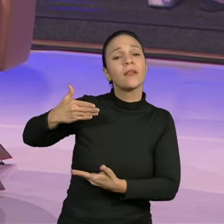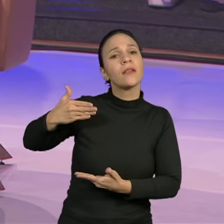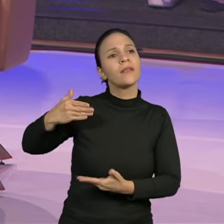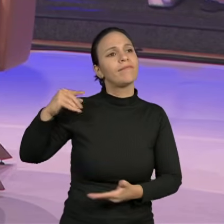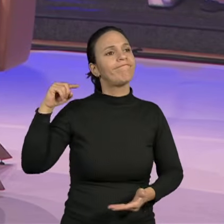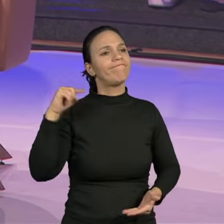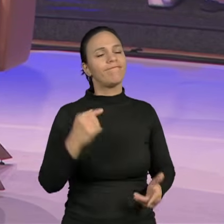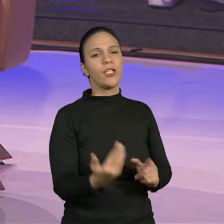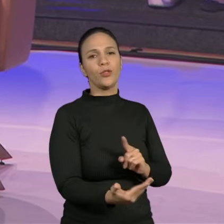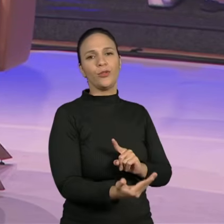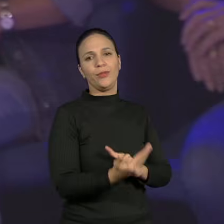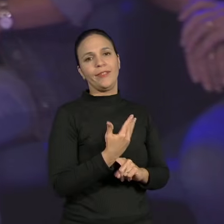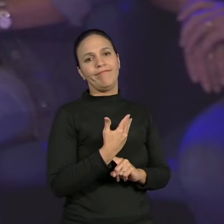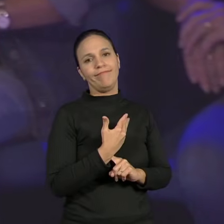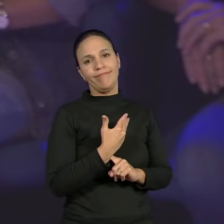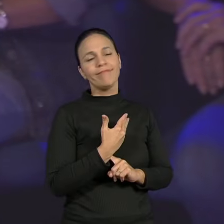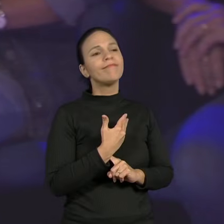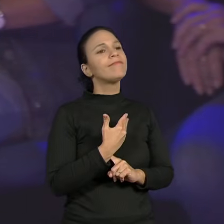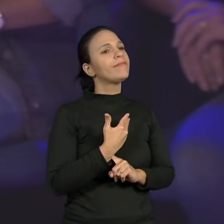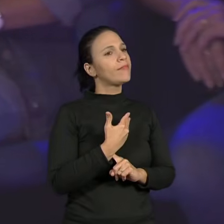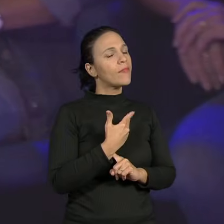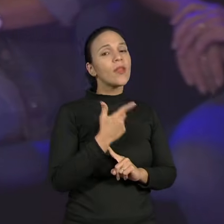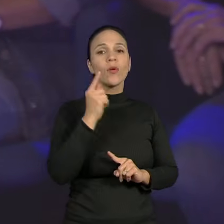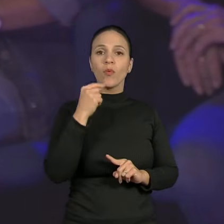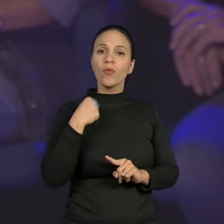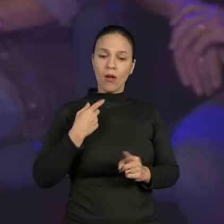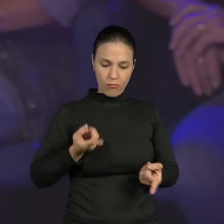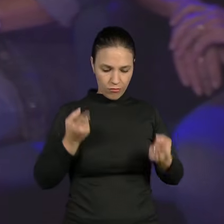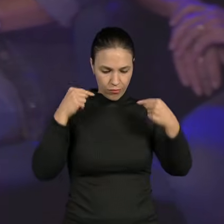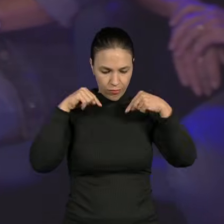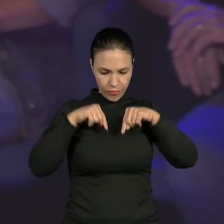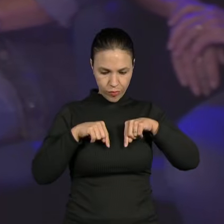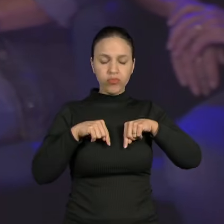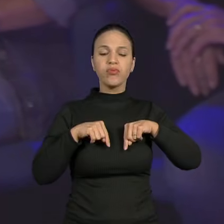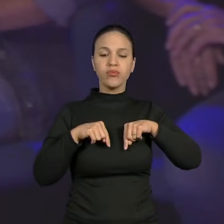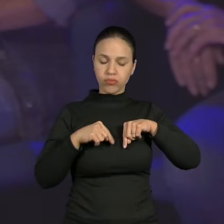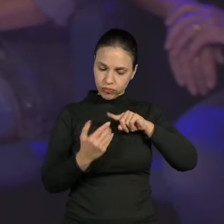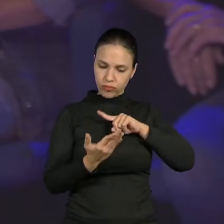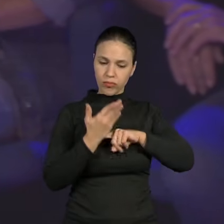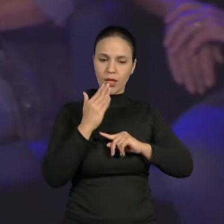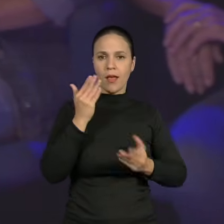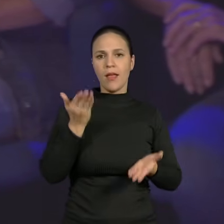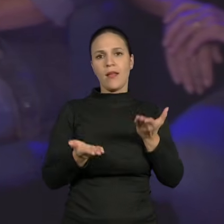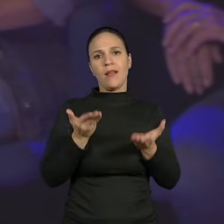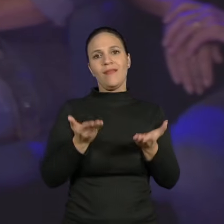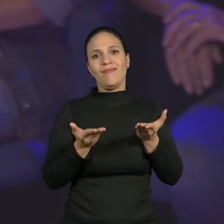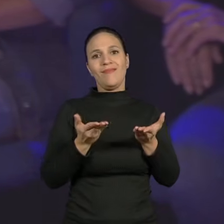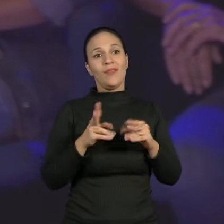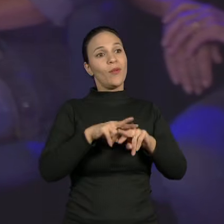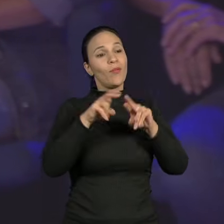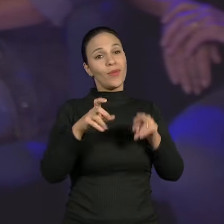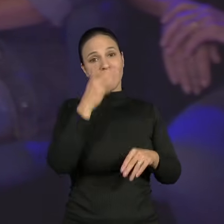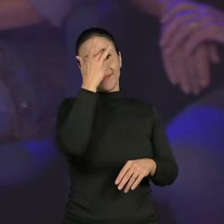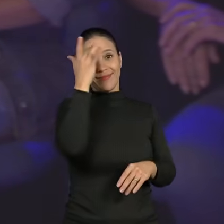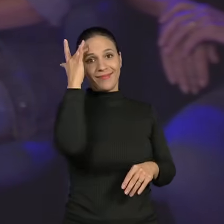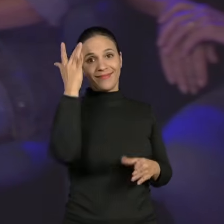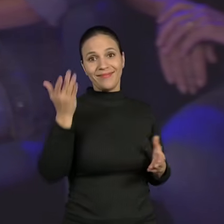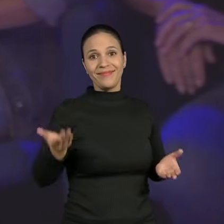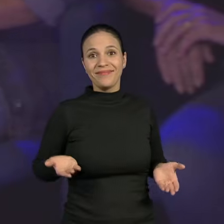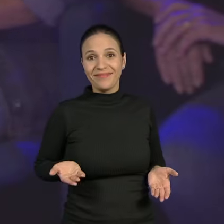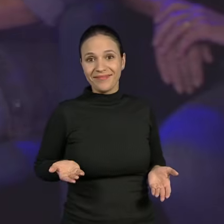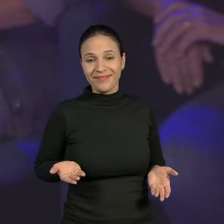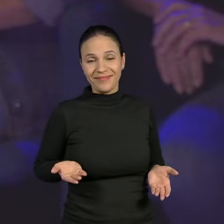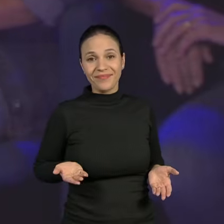ele nos ajuda muito a nos construirmos de maneira mais equilibrada, né? Tá aí o tema da saúde mental, dizendo